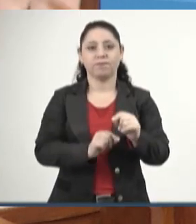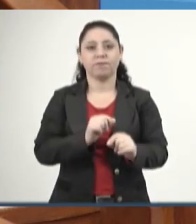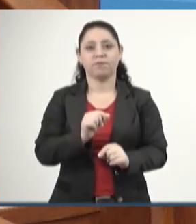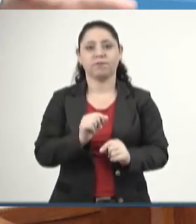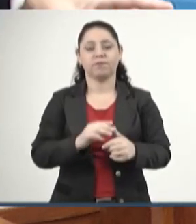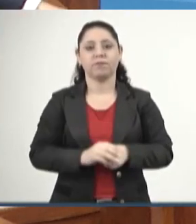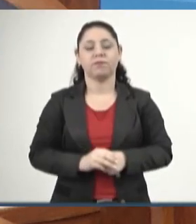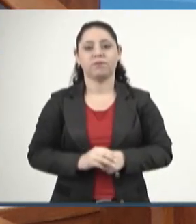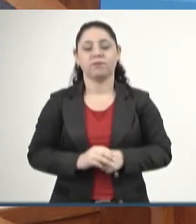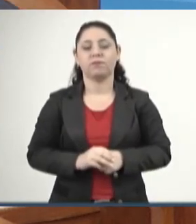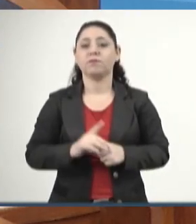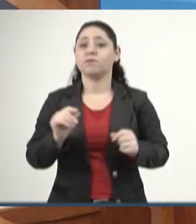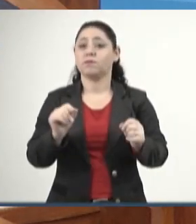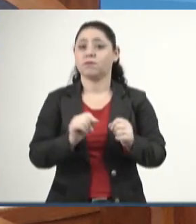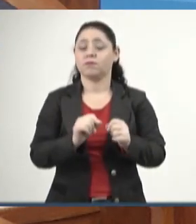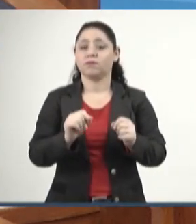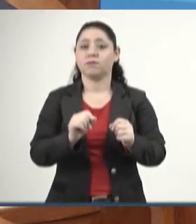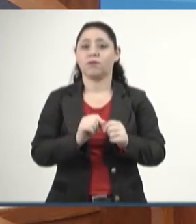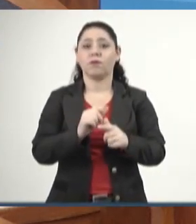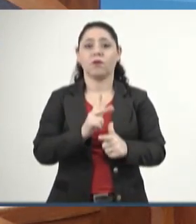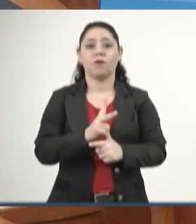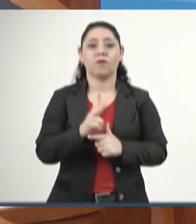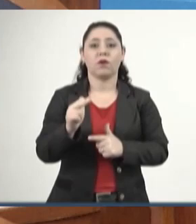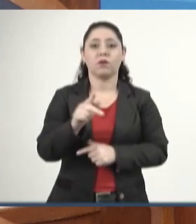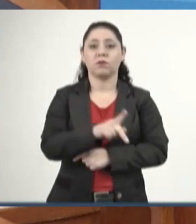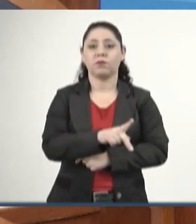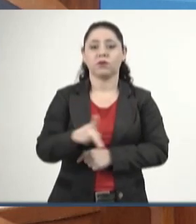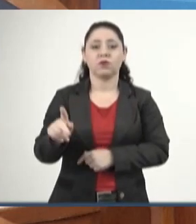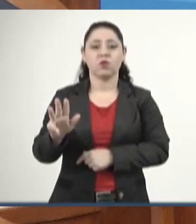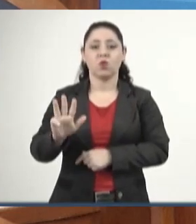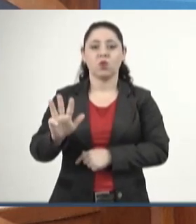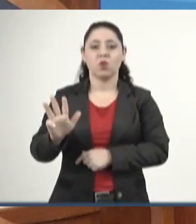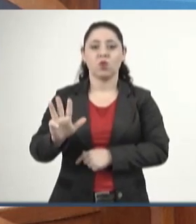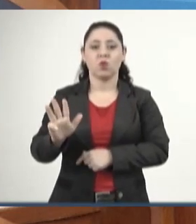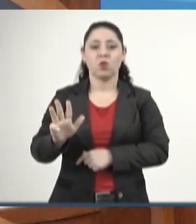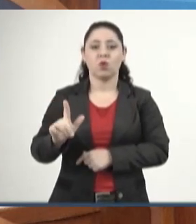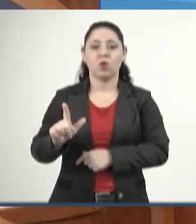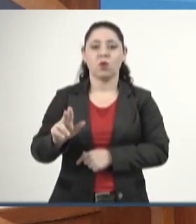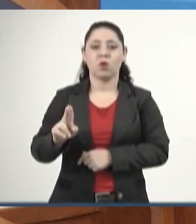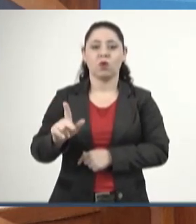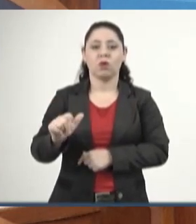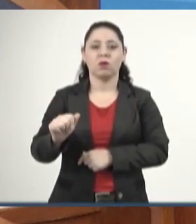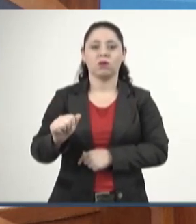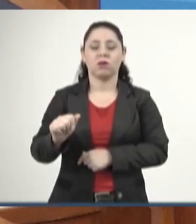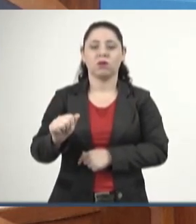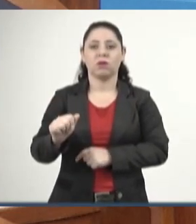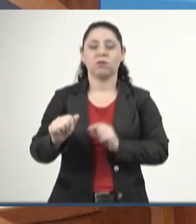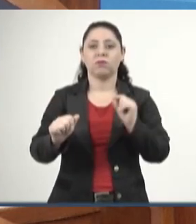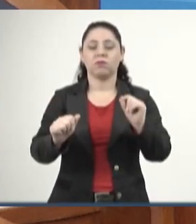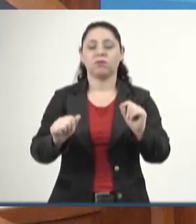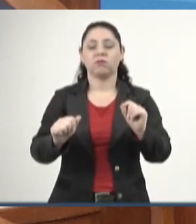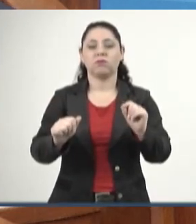que consagrou a vitória do presidente Lula, e